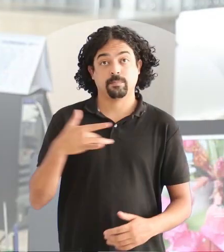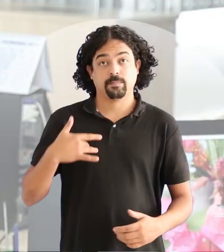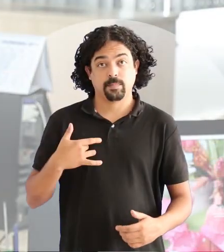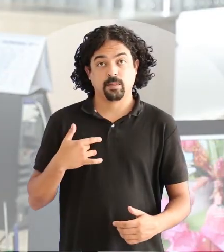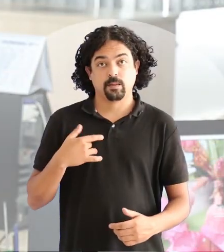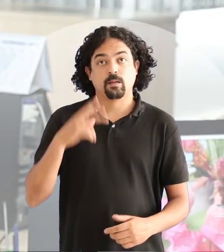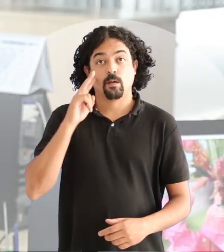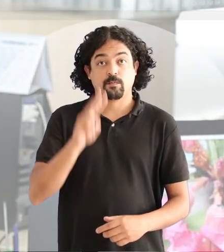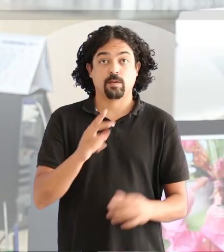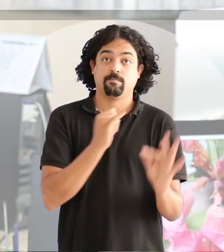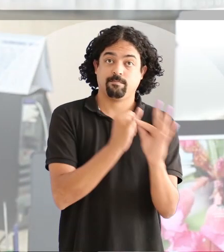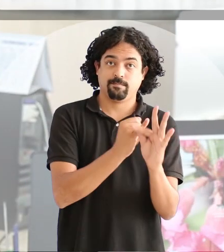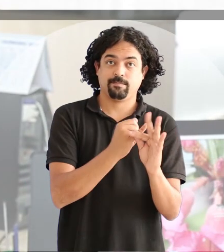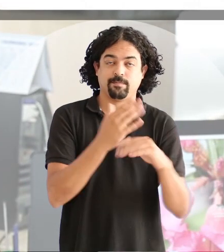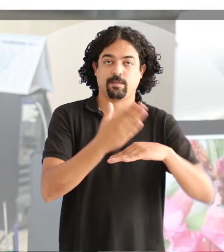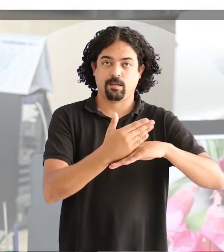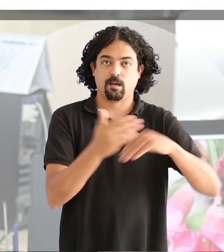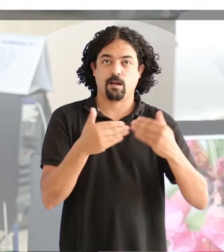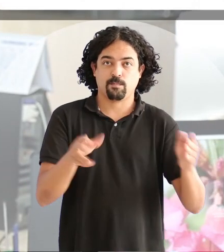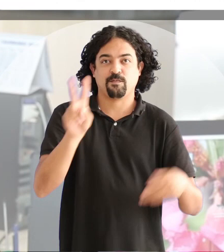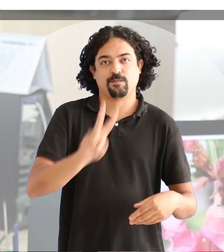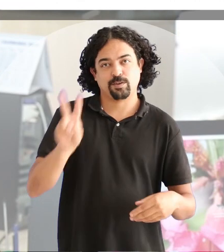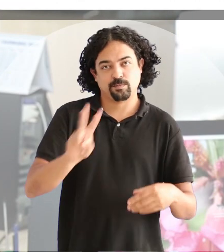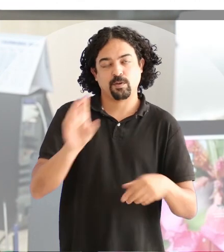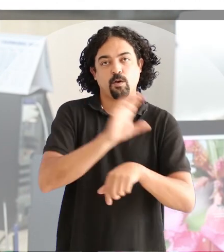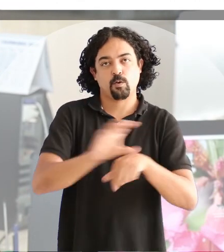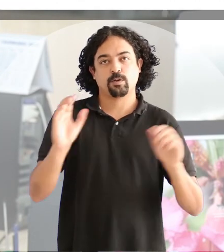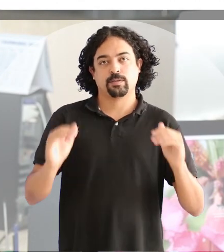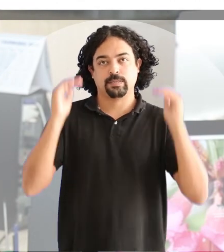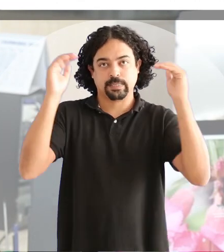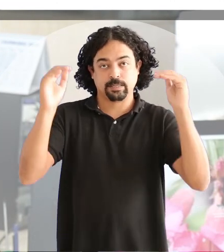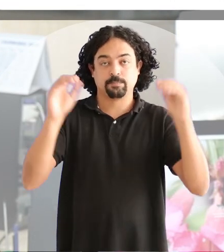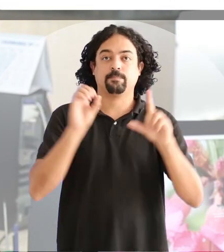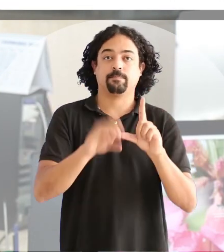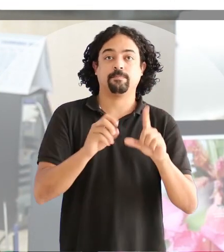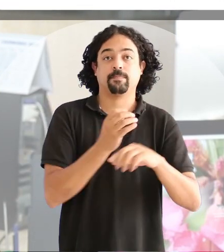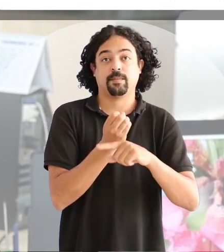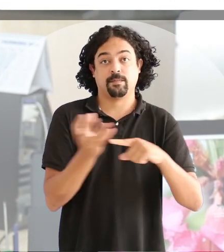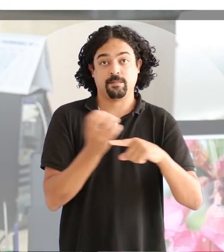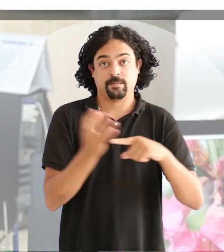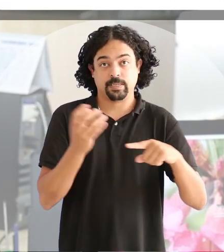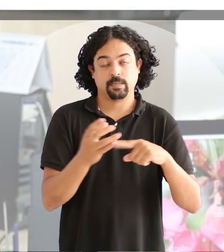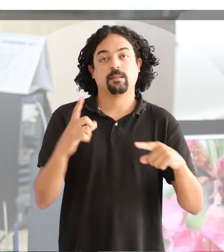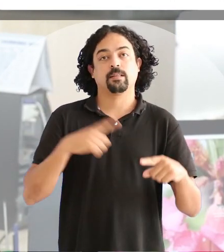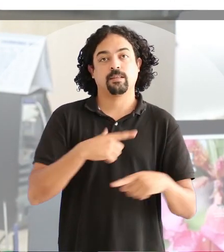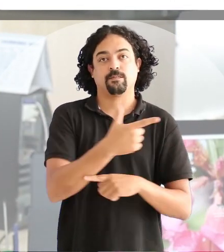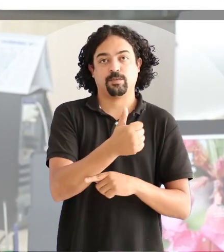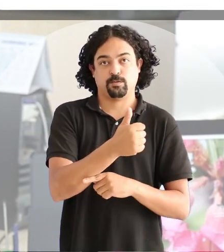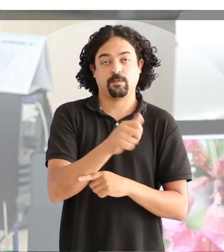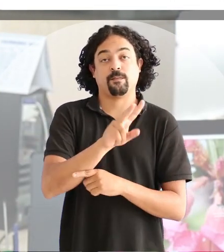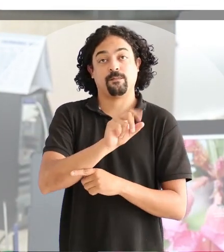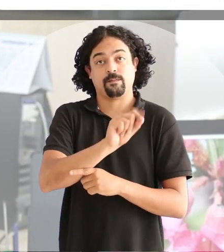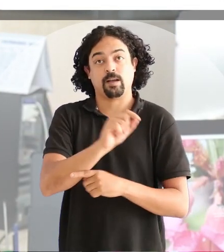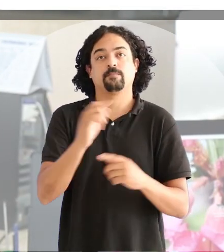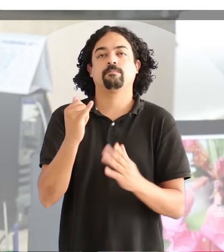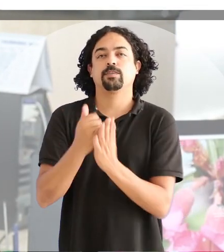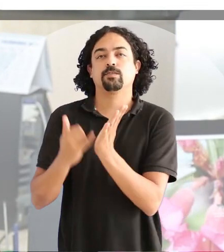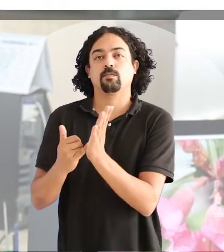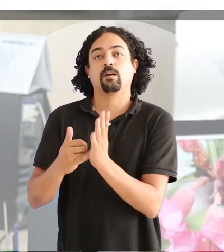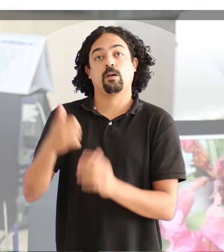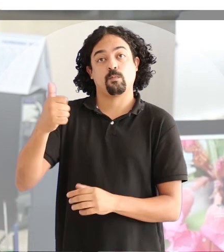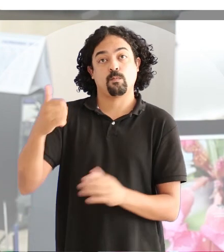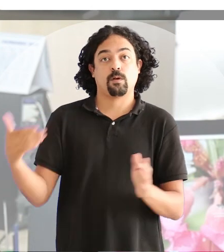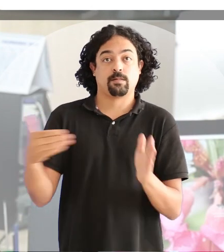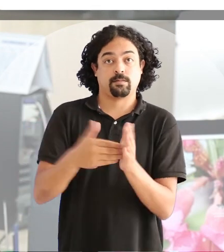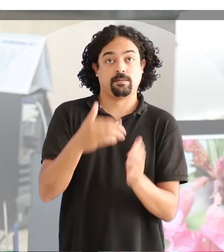Oi pessoal, beleza? Olha só, o campus de Acaraú abriu vestibular para o curso superior de licenciatura em Física. São ofertadas 21 vagas e as inscrições vão